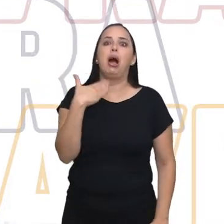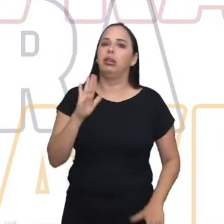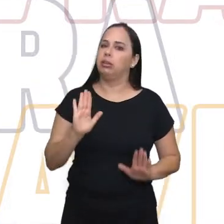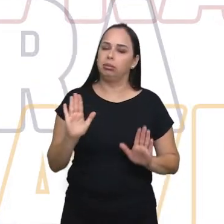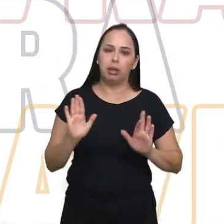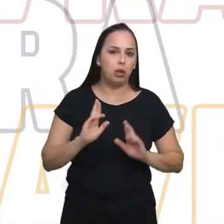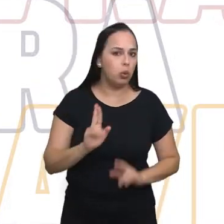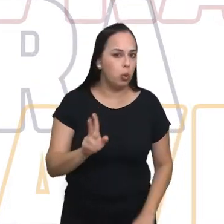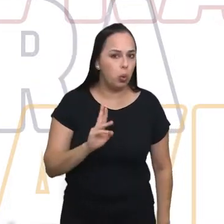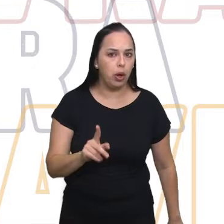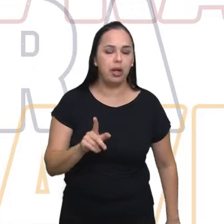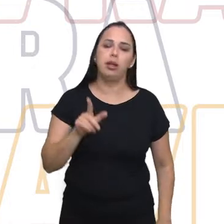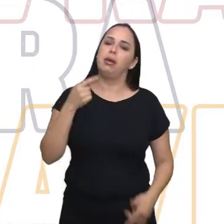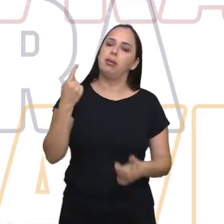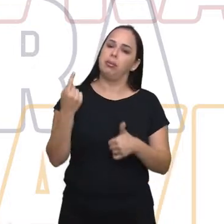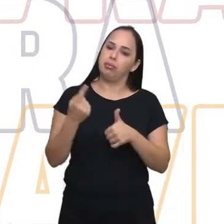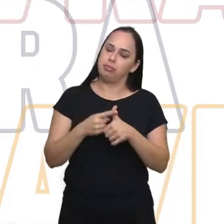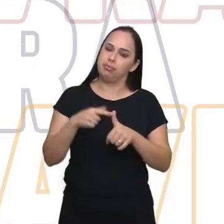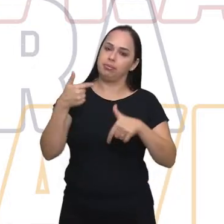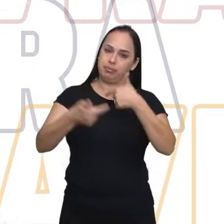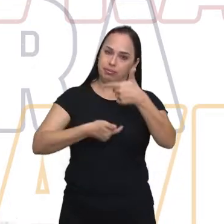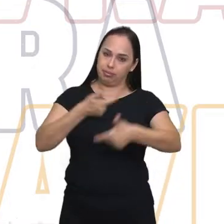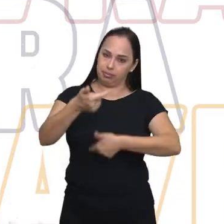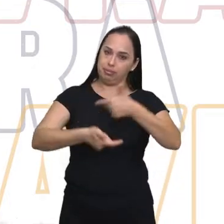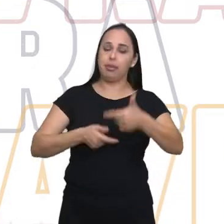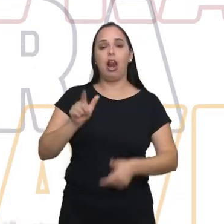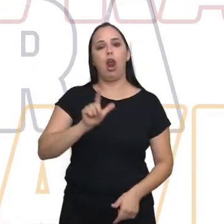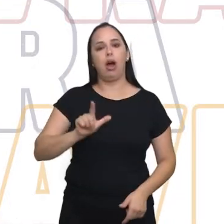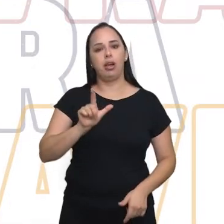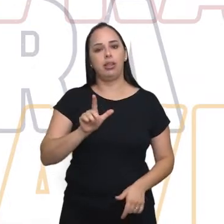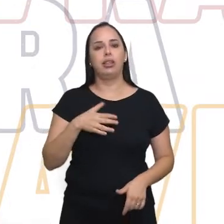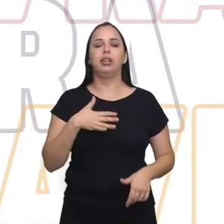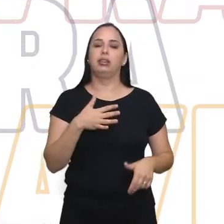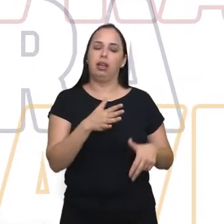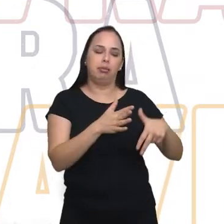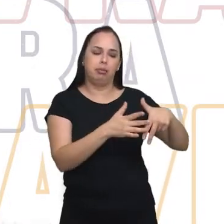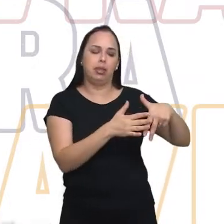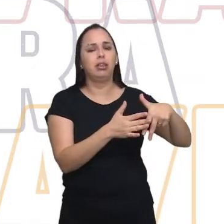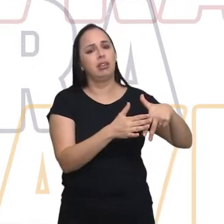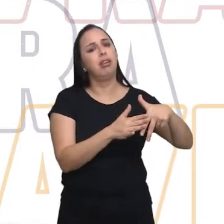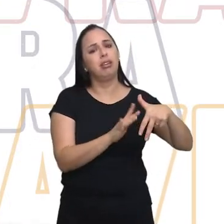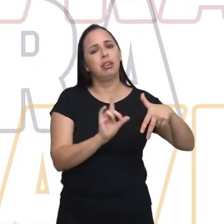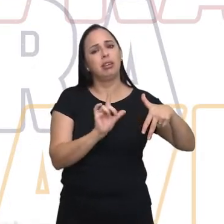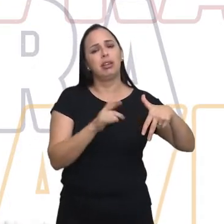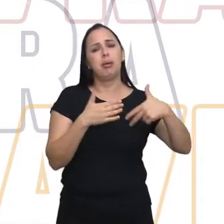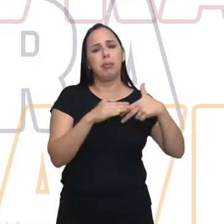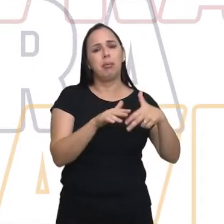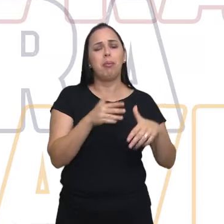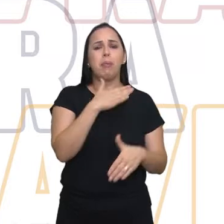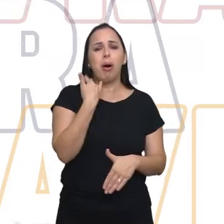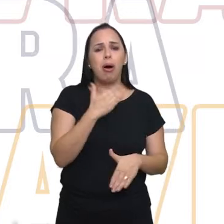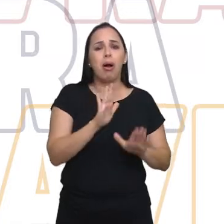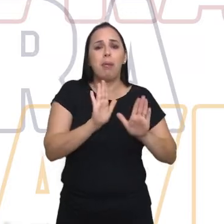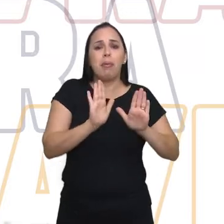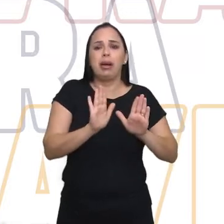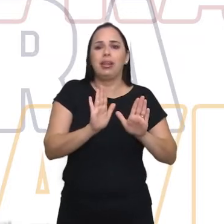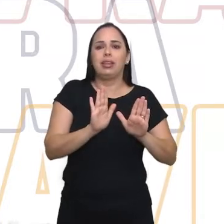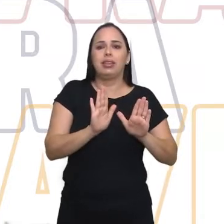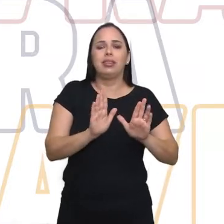existe todo um trabalho, óbvio que existem alguns pacientes que falecem durante o tratamento, mas graças a